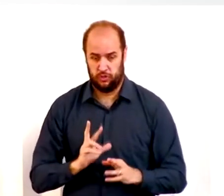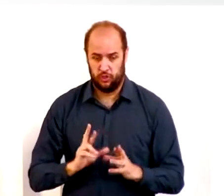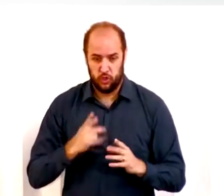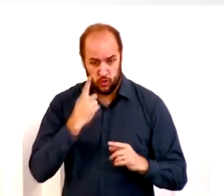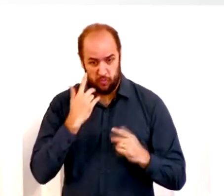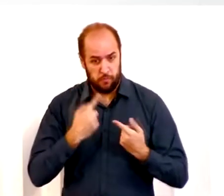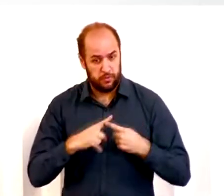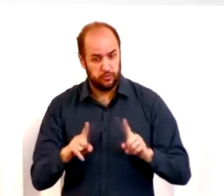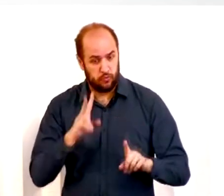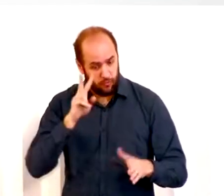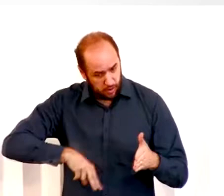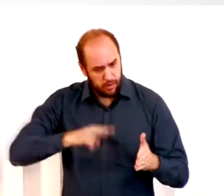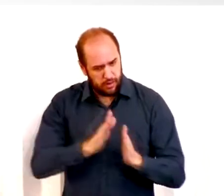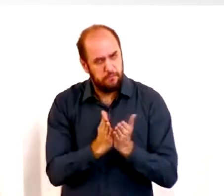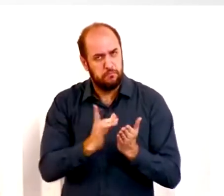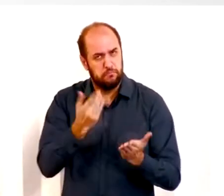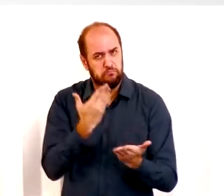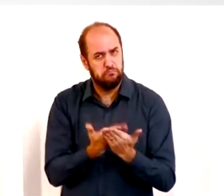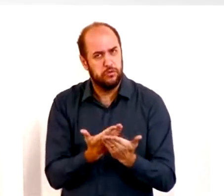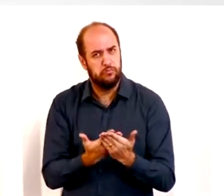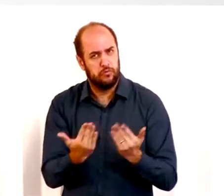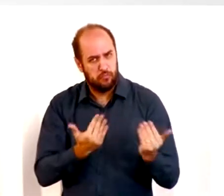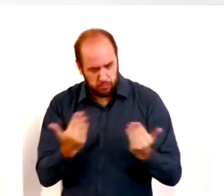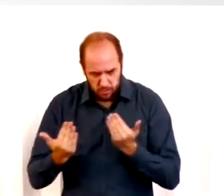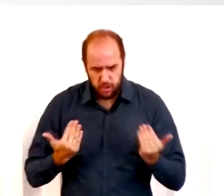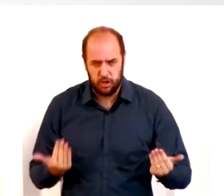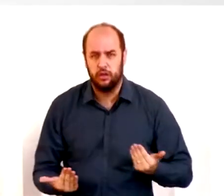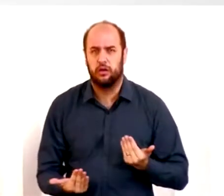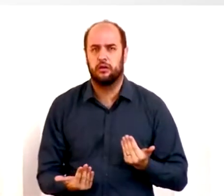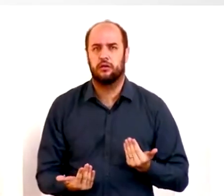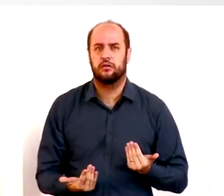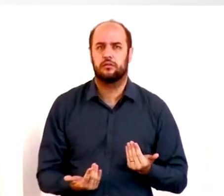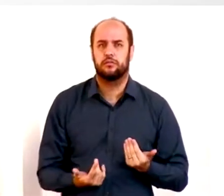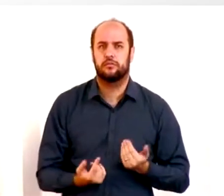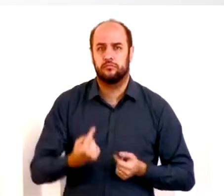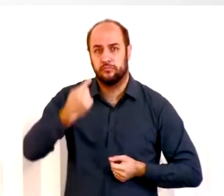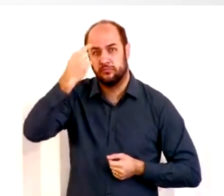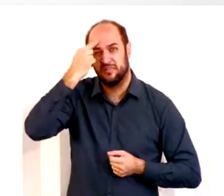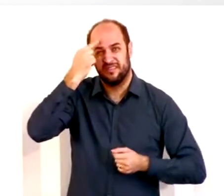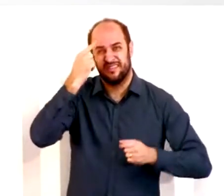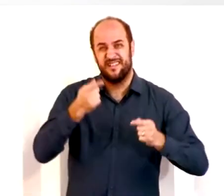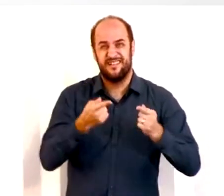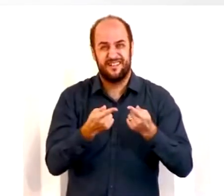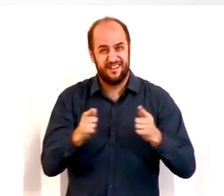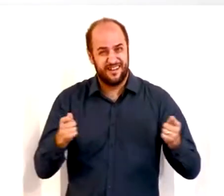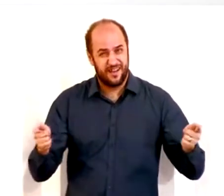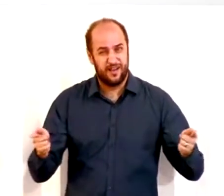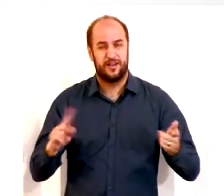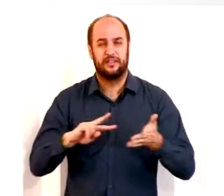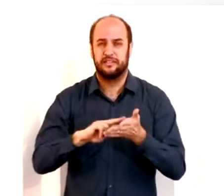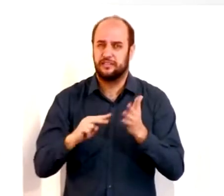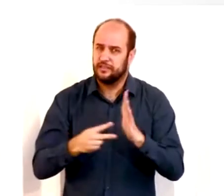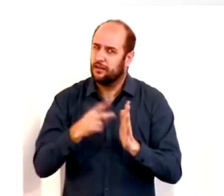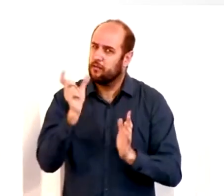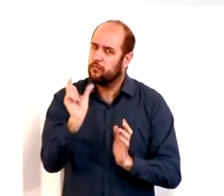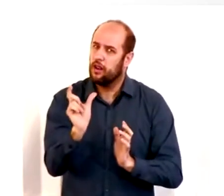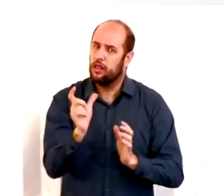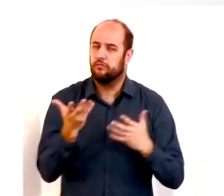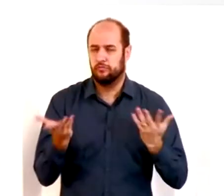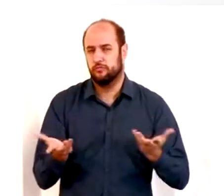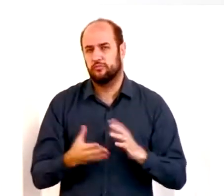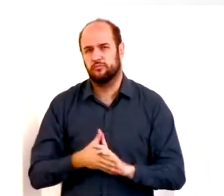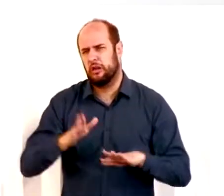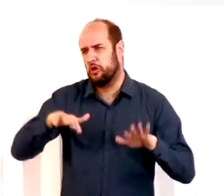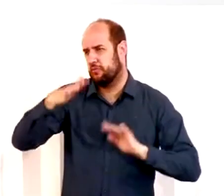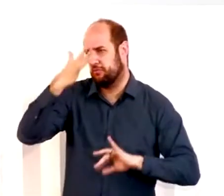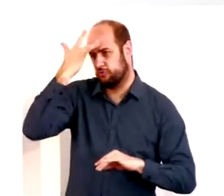e biblicamente, a partir do conceito de gramática, da semântica das palavras, parece que é isso mesmo, embora alguns